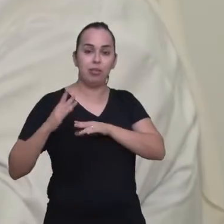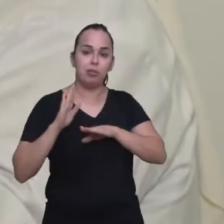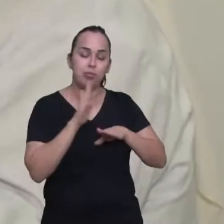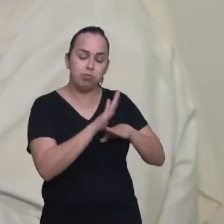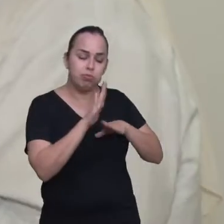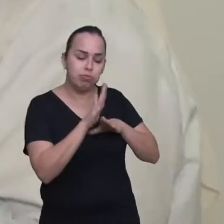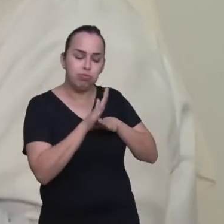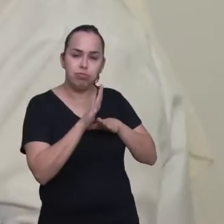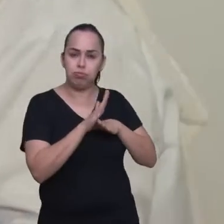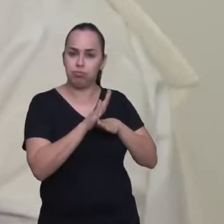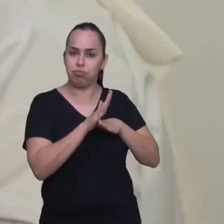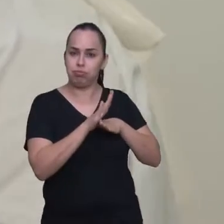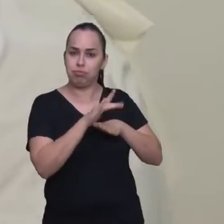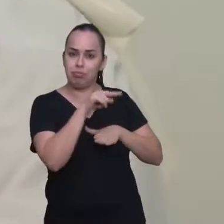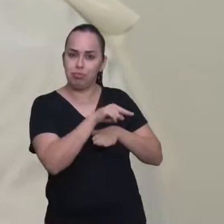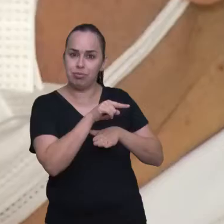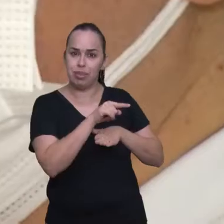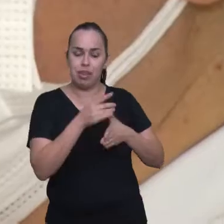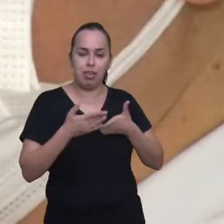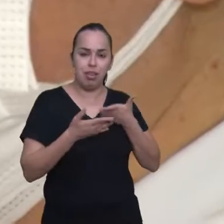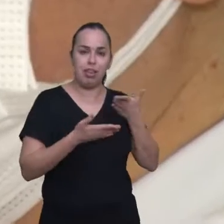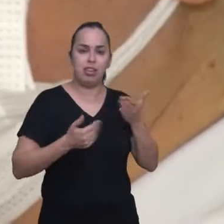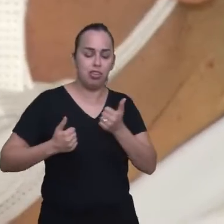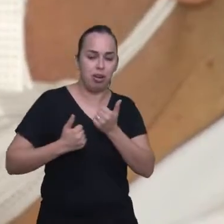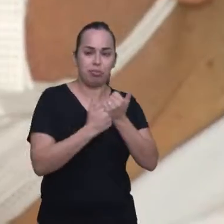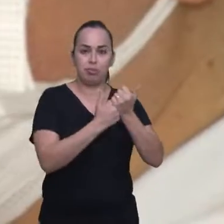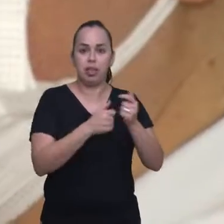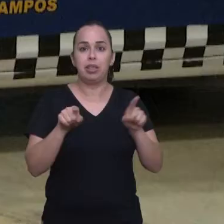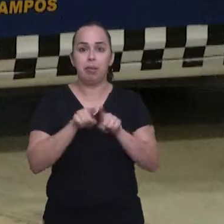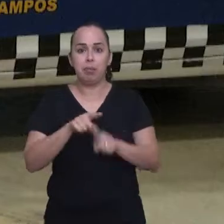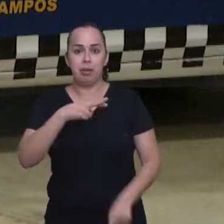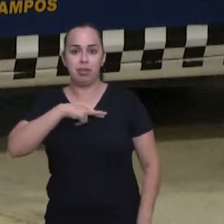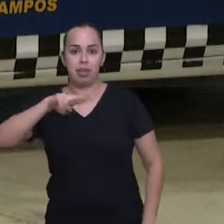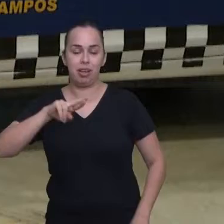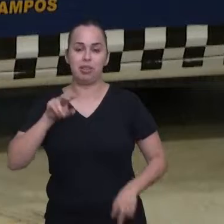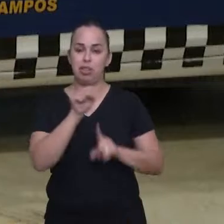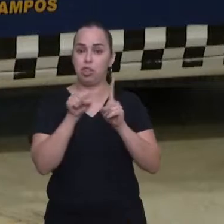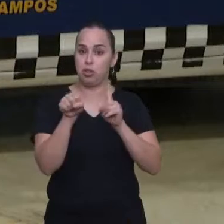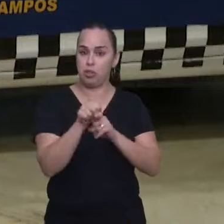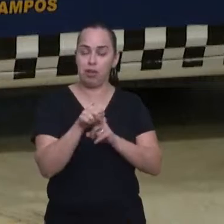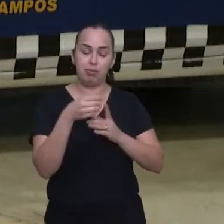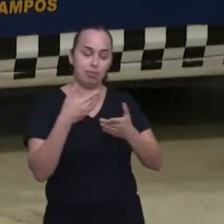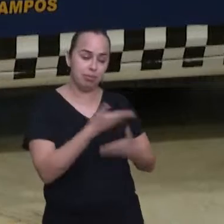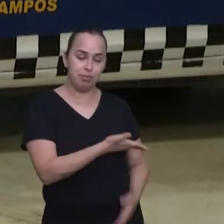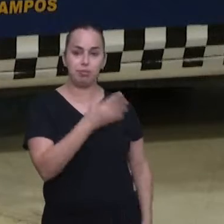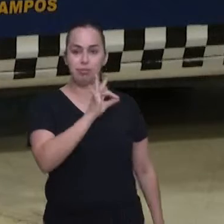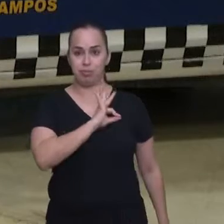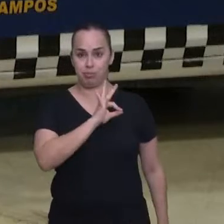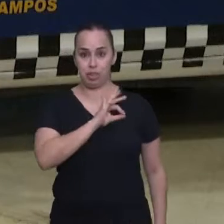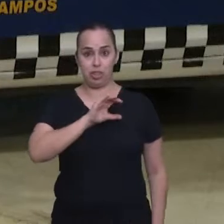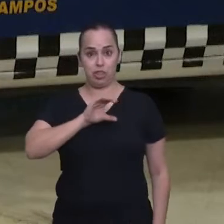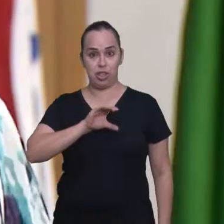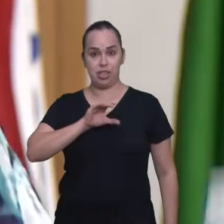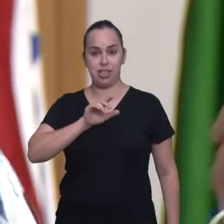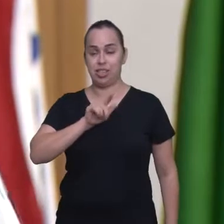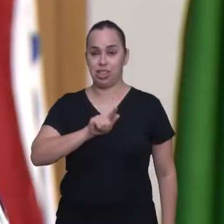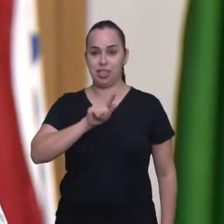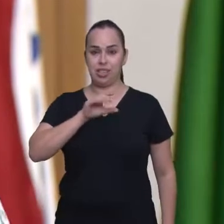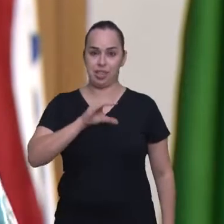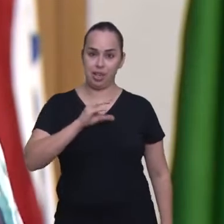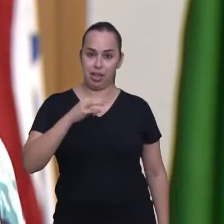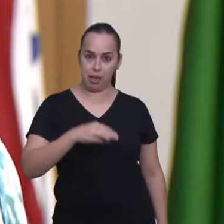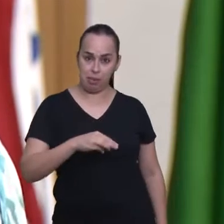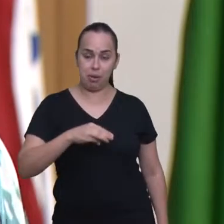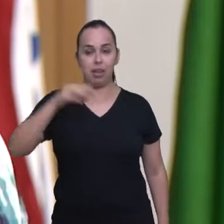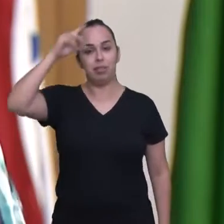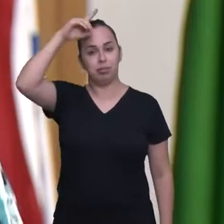de capelania para a prestação de serviços de assistência religiosa, moral e social aos agentes da GCM. Para a